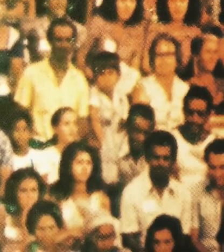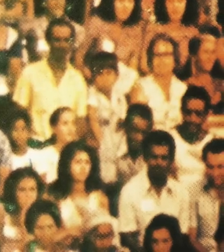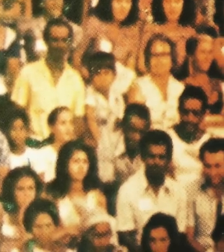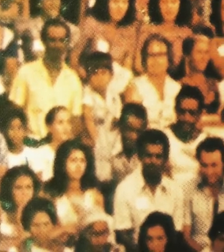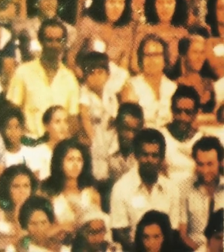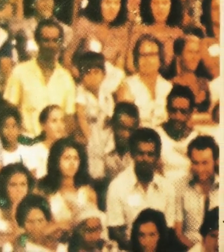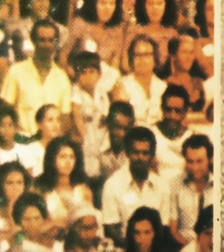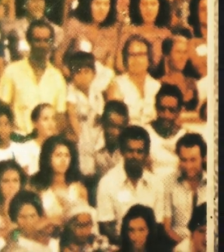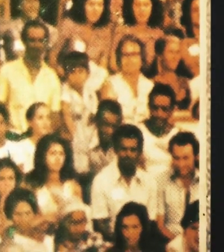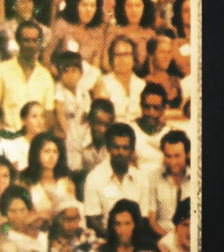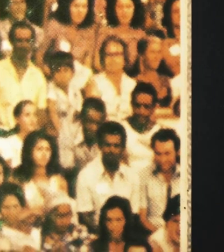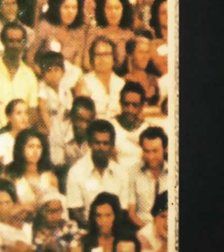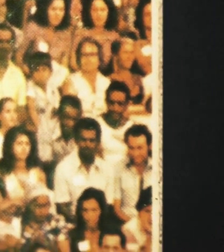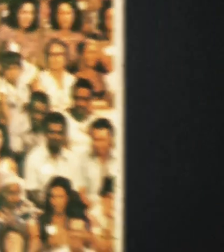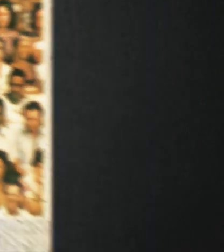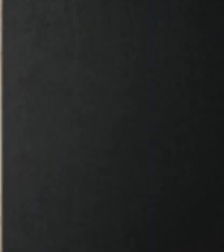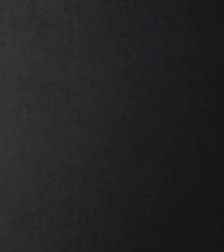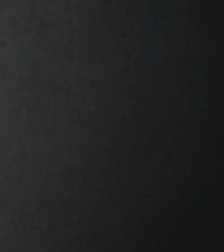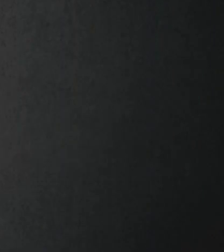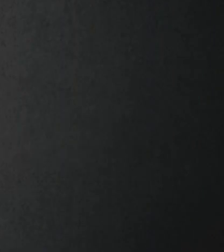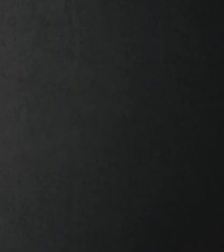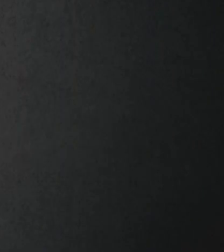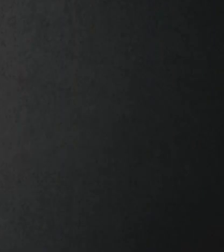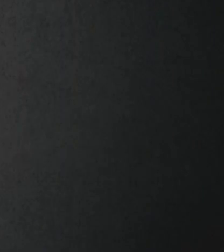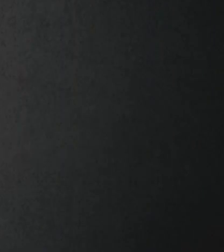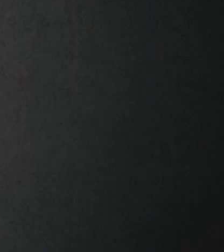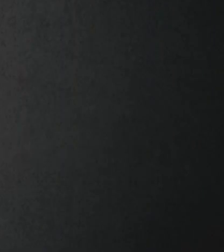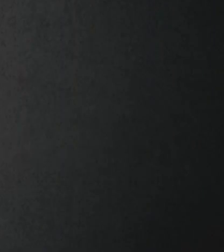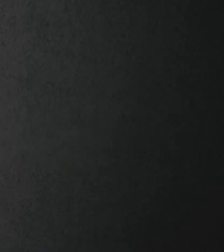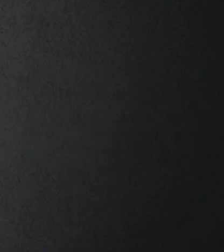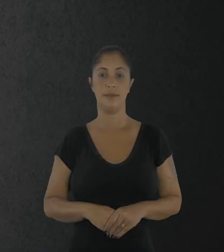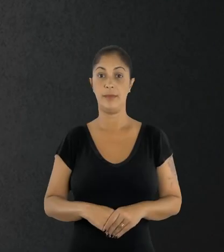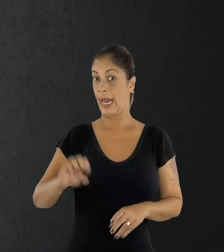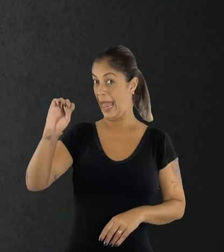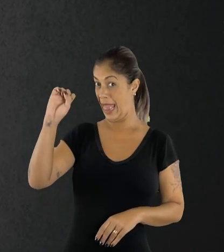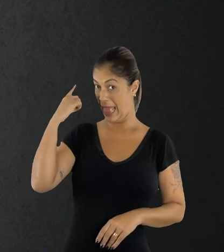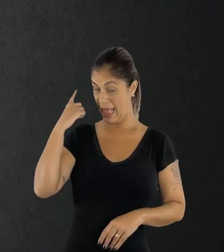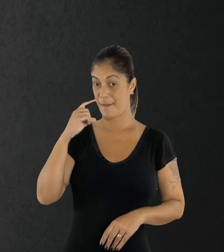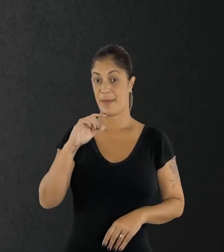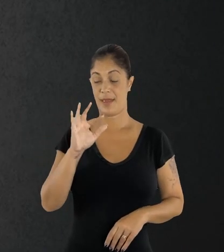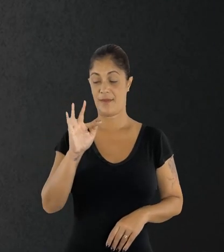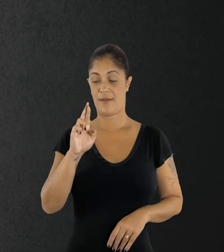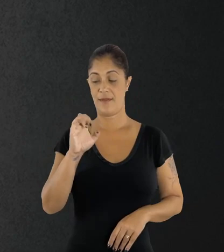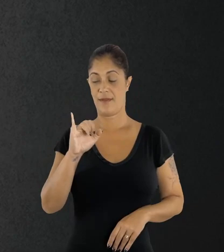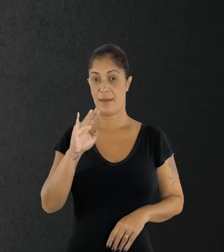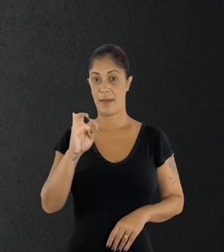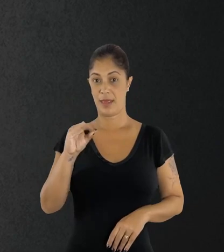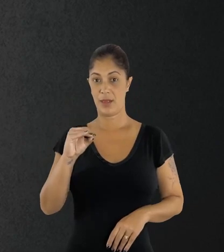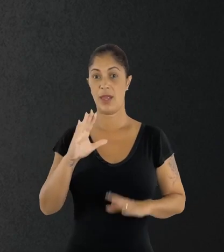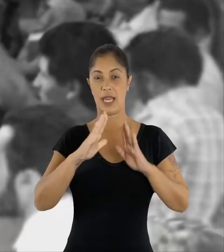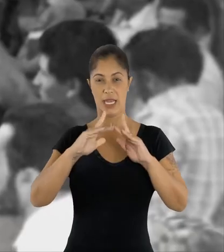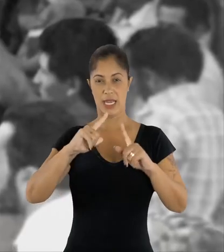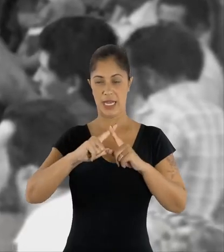Um cartaz, no centro, uma cruz, ao fundo centenas de pessoas. Espírito Santo agora, nasce a Igreja do Povo. Na época que o Frei Beto estava aqui, a